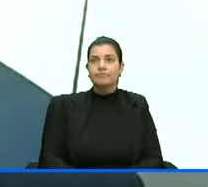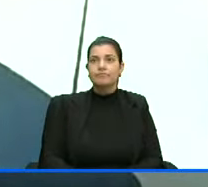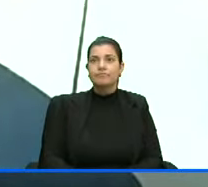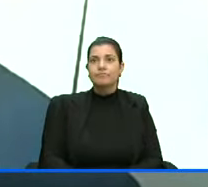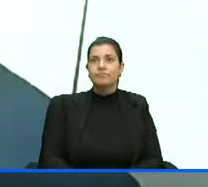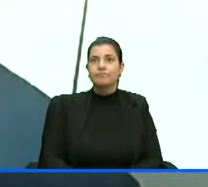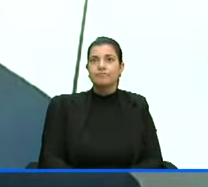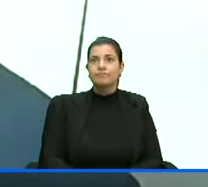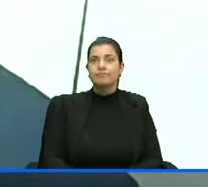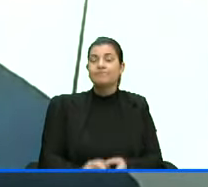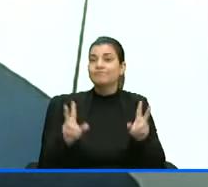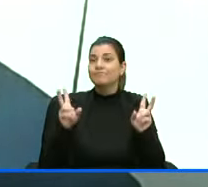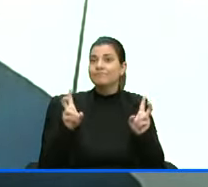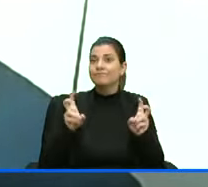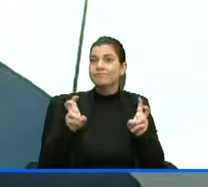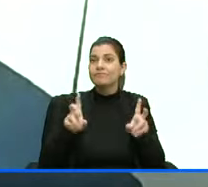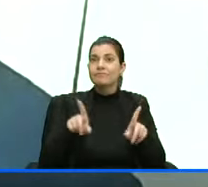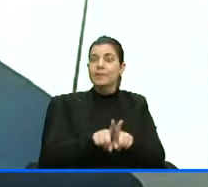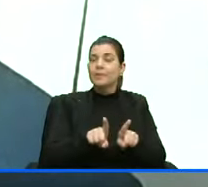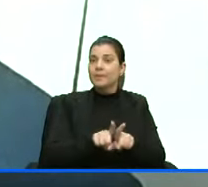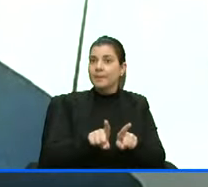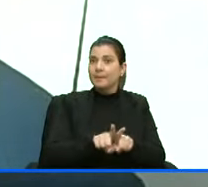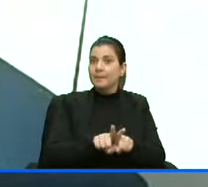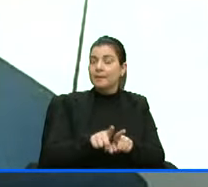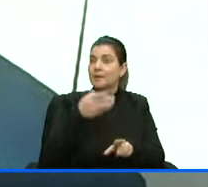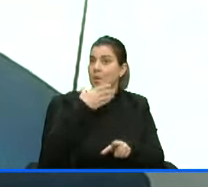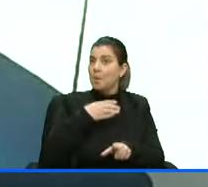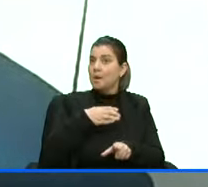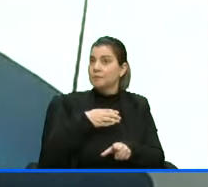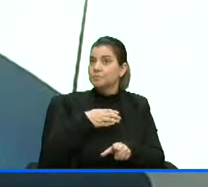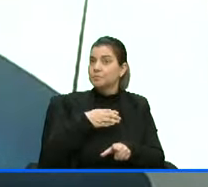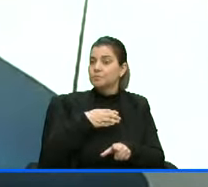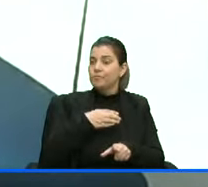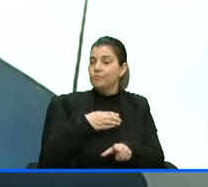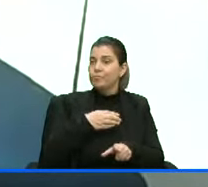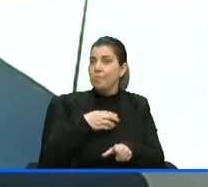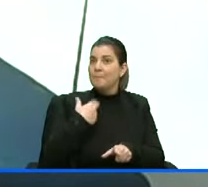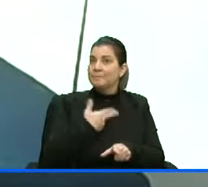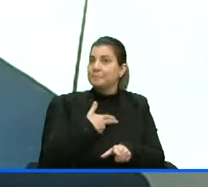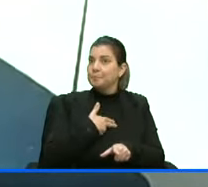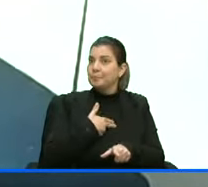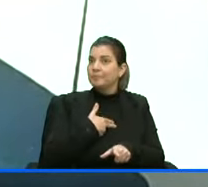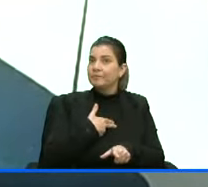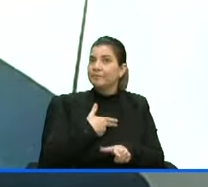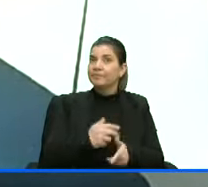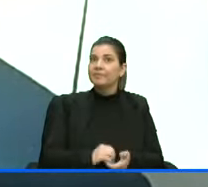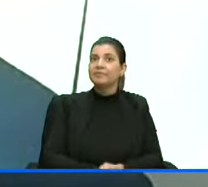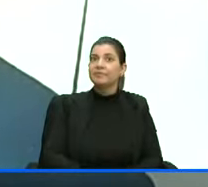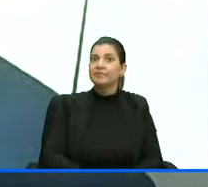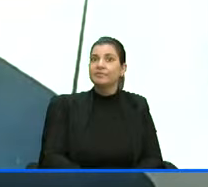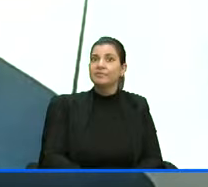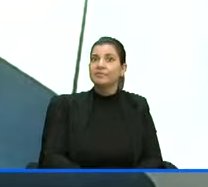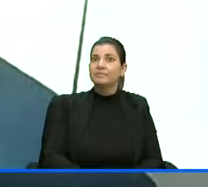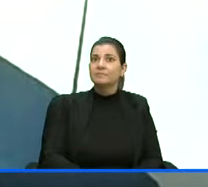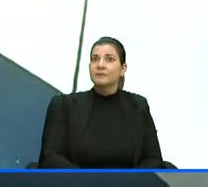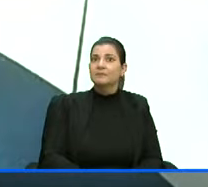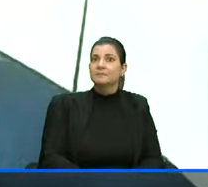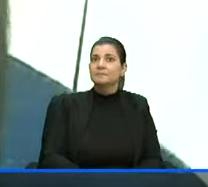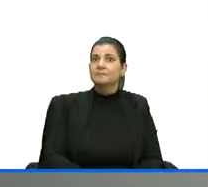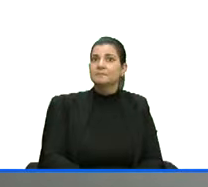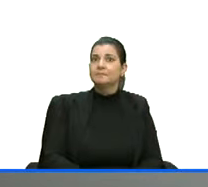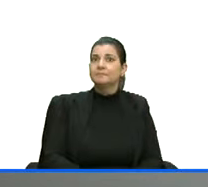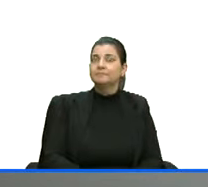Uma questão também de que eu acho que nós temos que... Caroline, dá uma gritadinha, Carol,